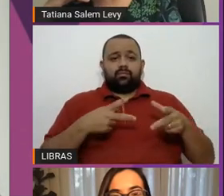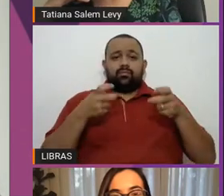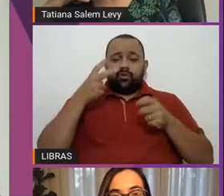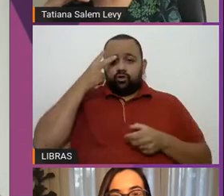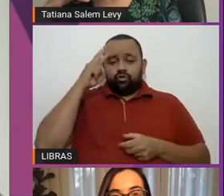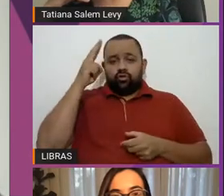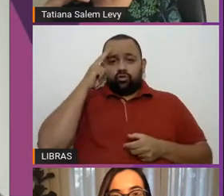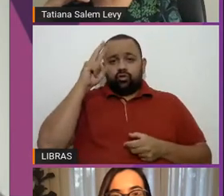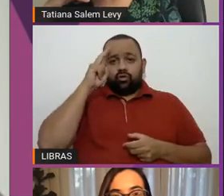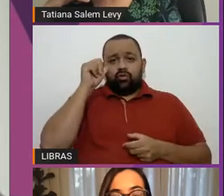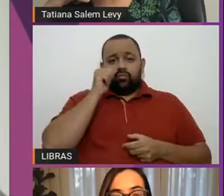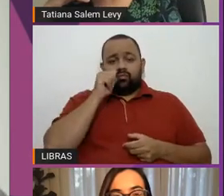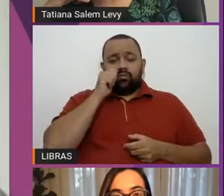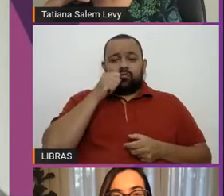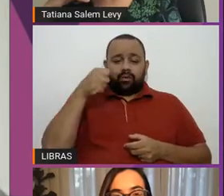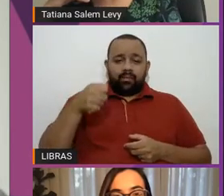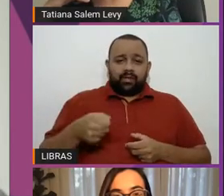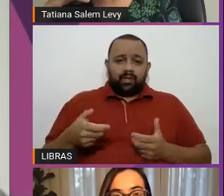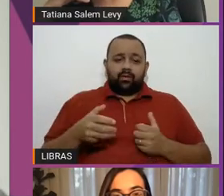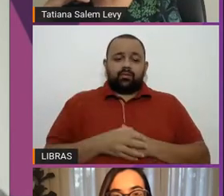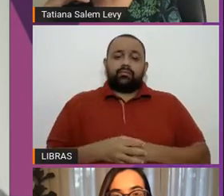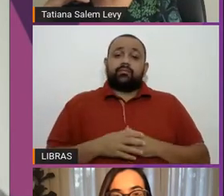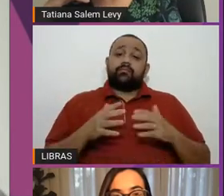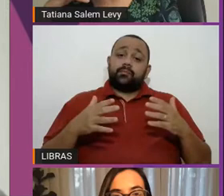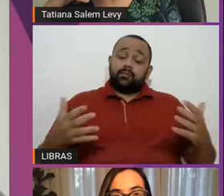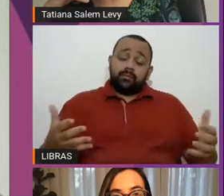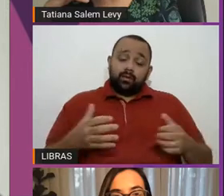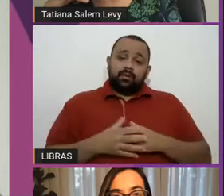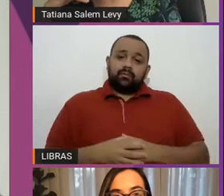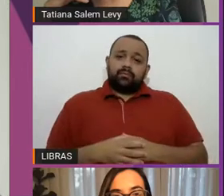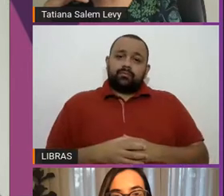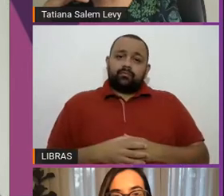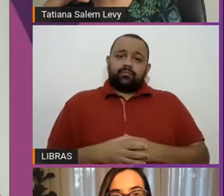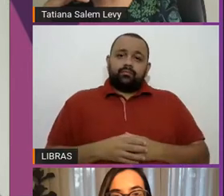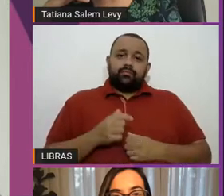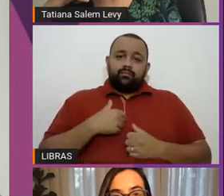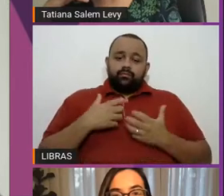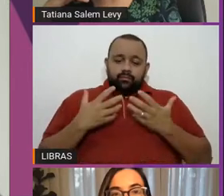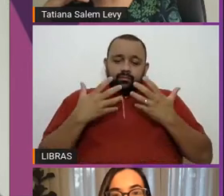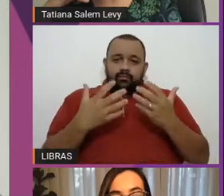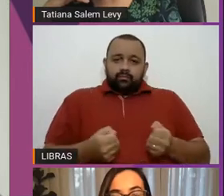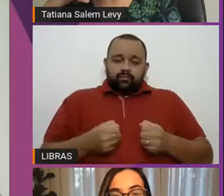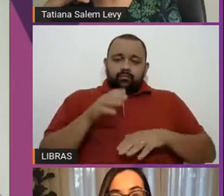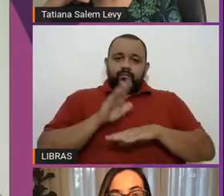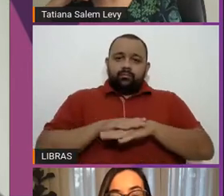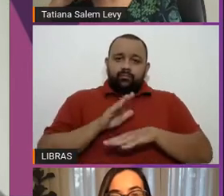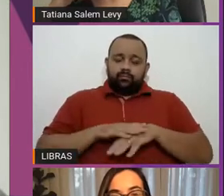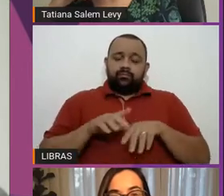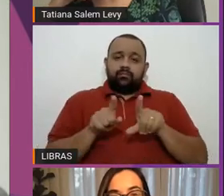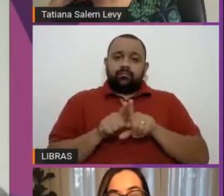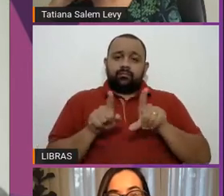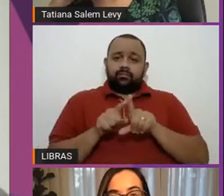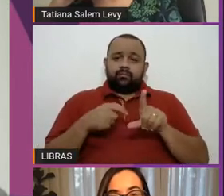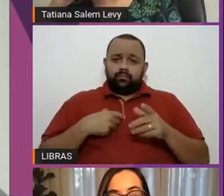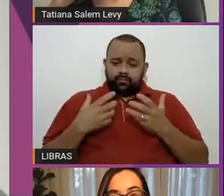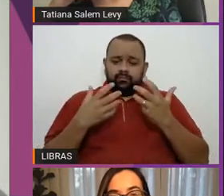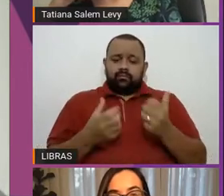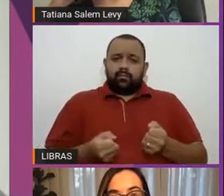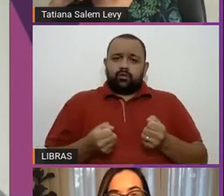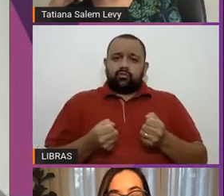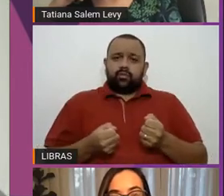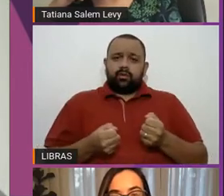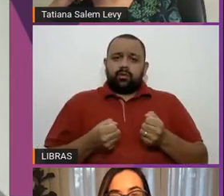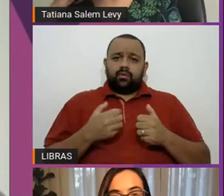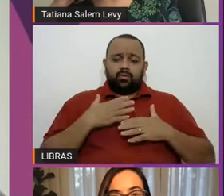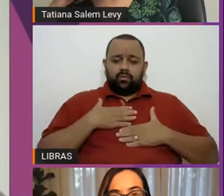sobre o seu habitar um corpo feminino e daí eu assumir né E assumir no